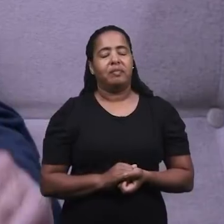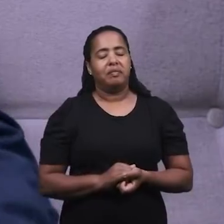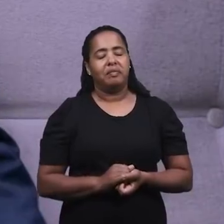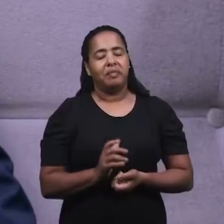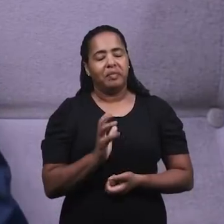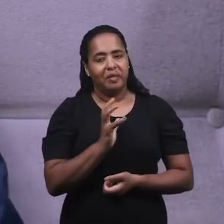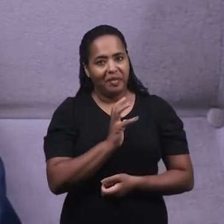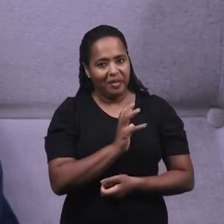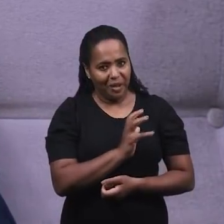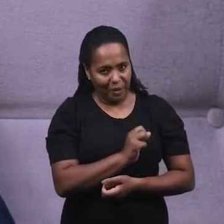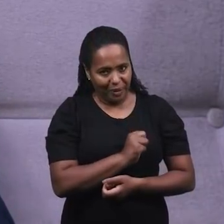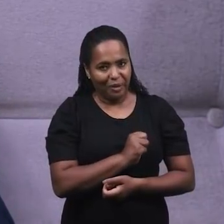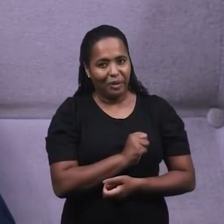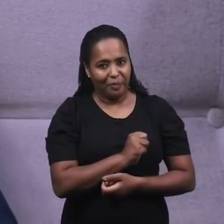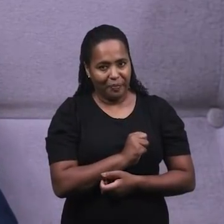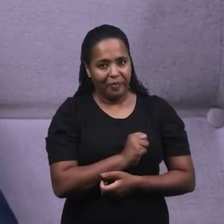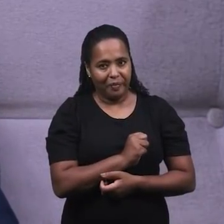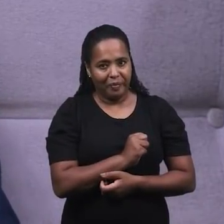Queridos,